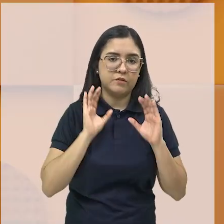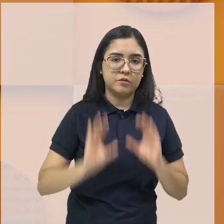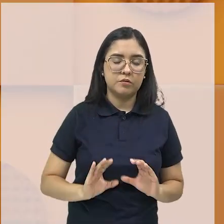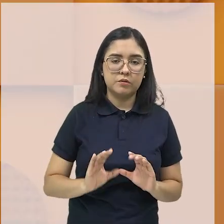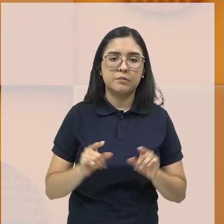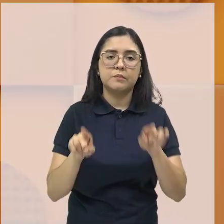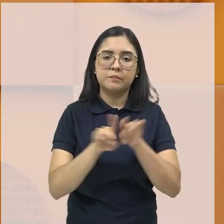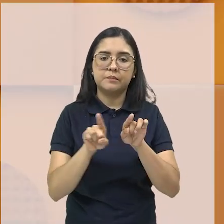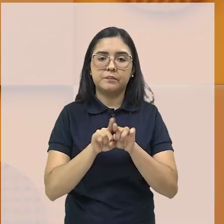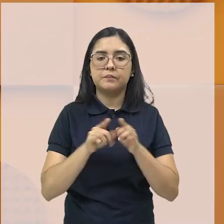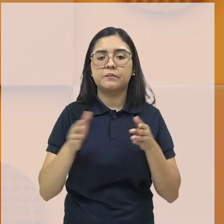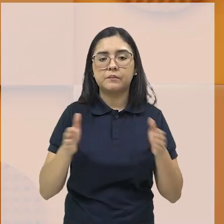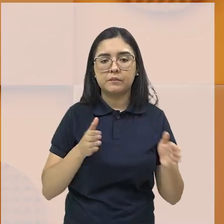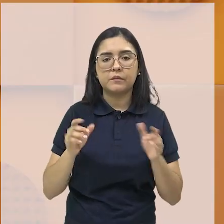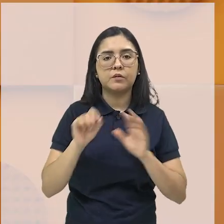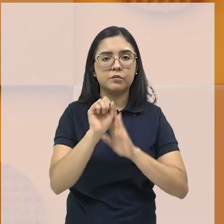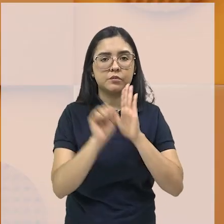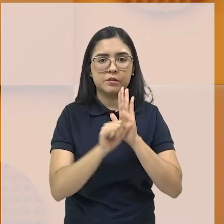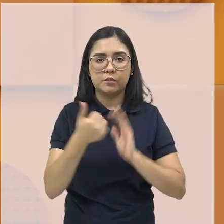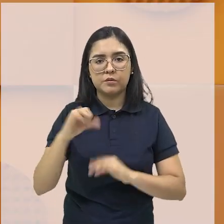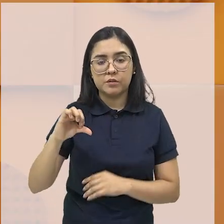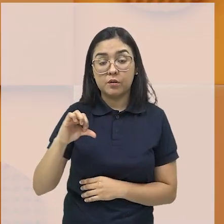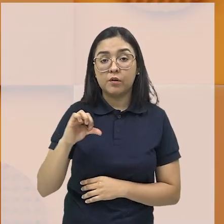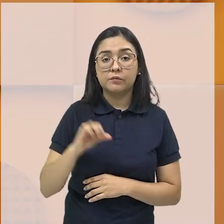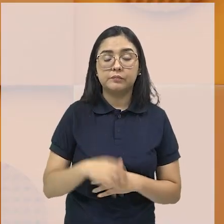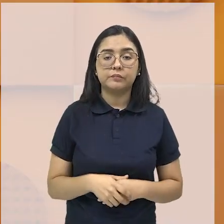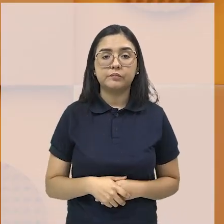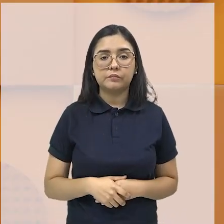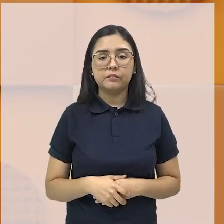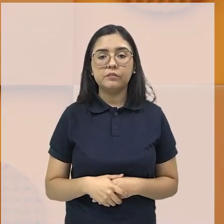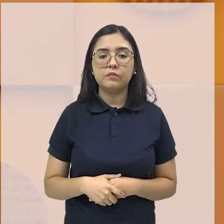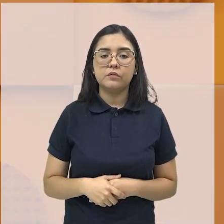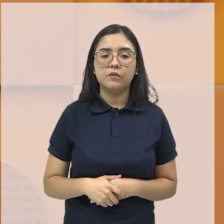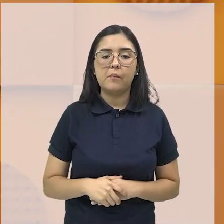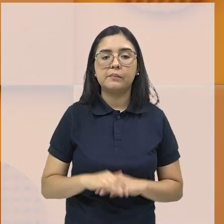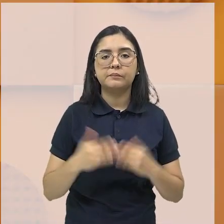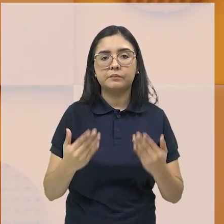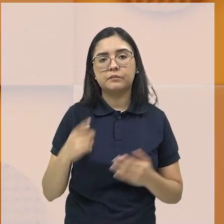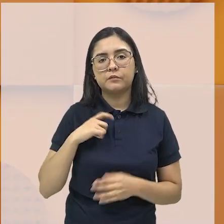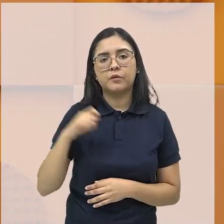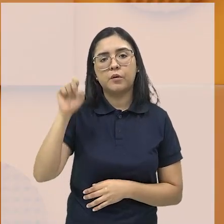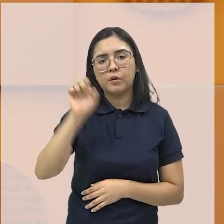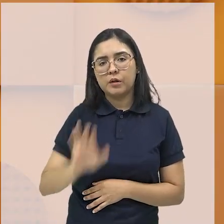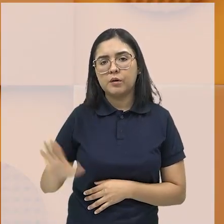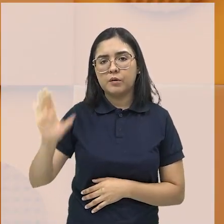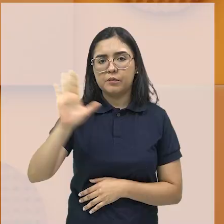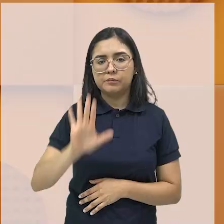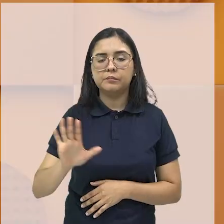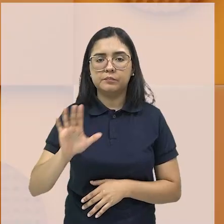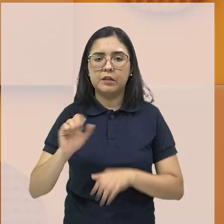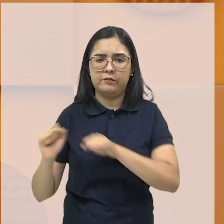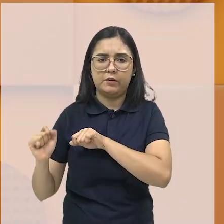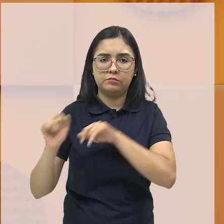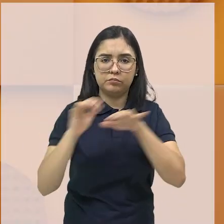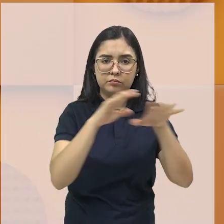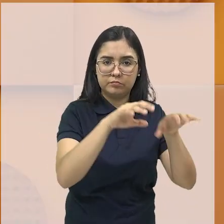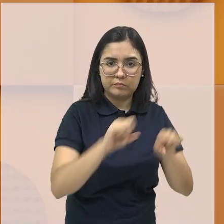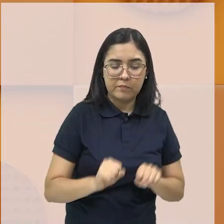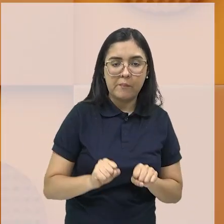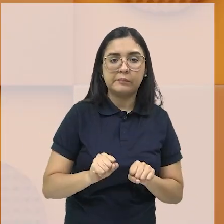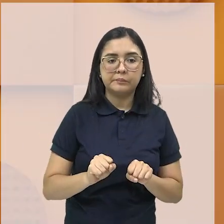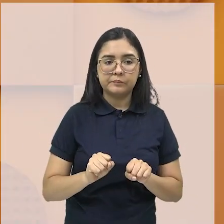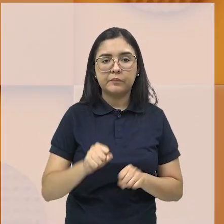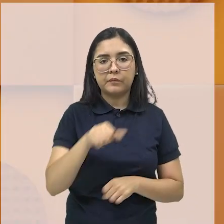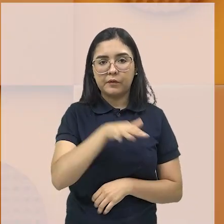estou falando aí já, né, de século XIX, quando o europeu vai tomar terras do